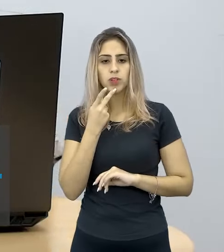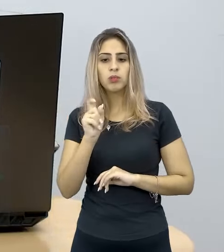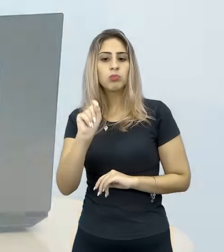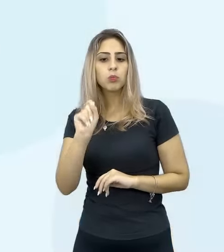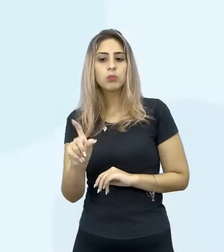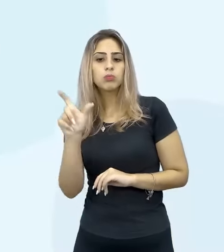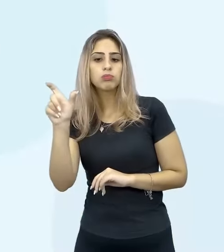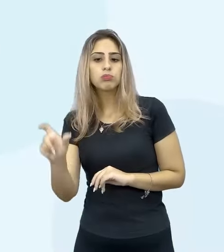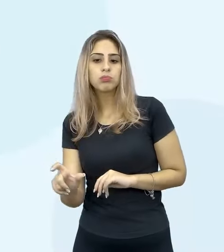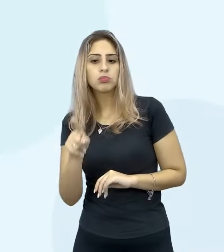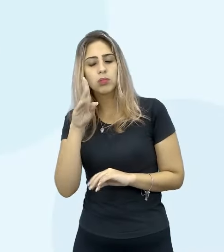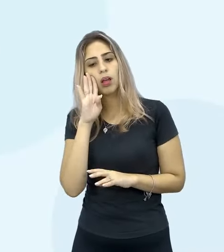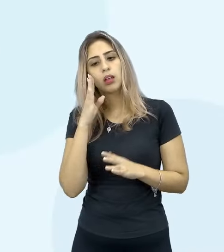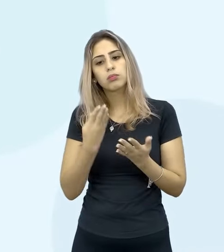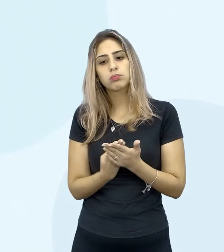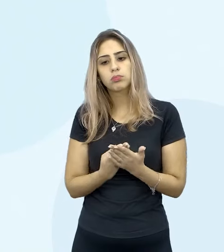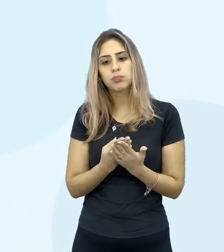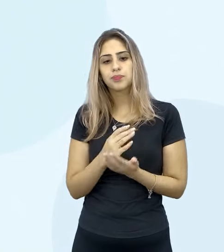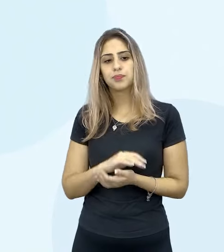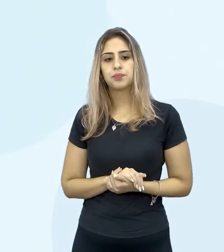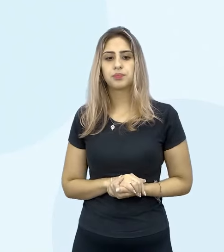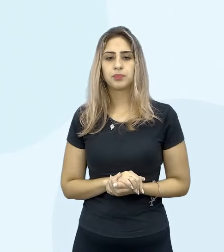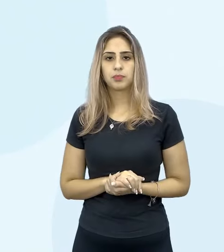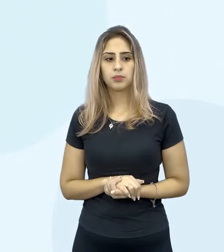que ele acredita que está